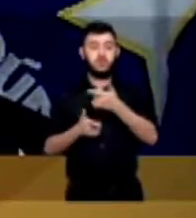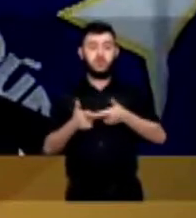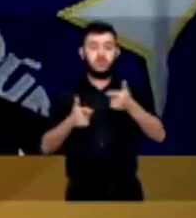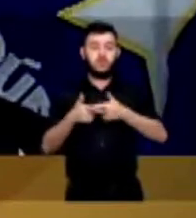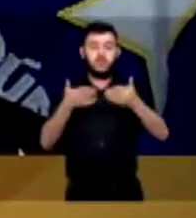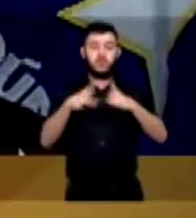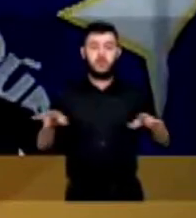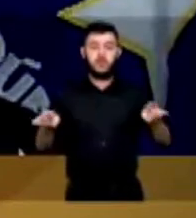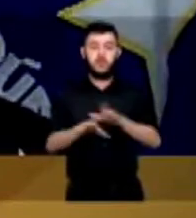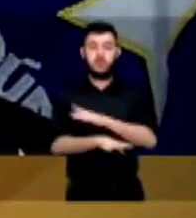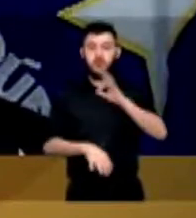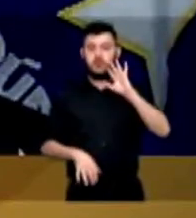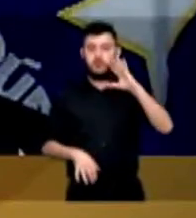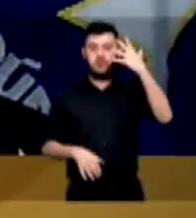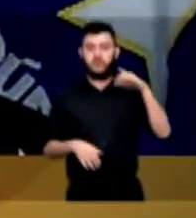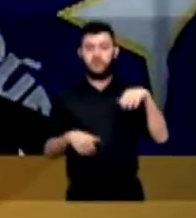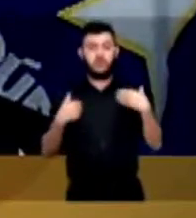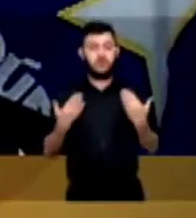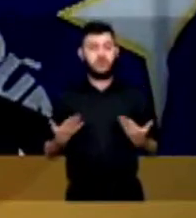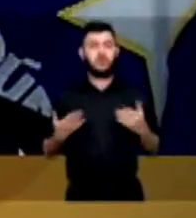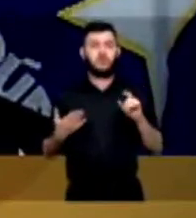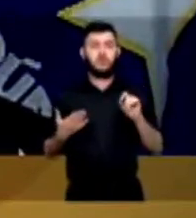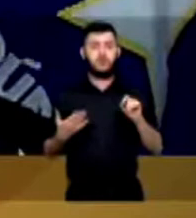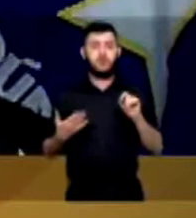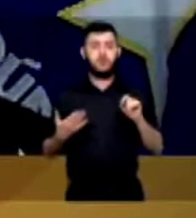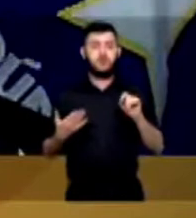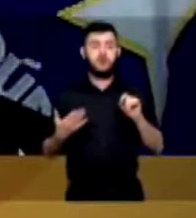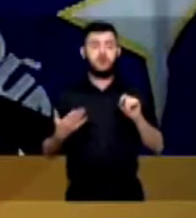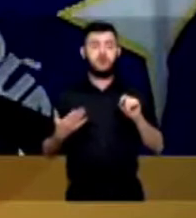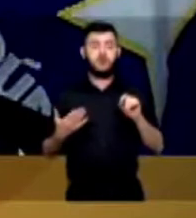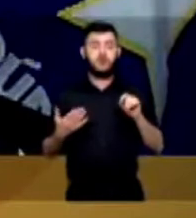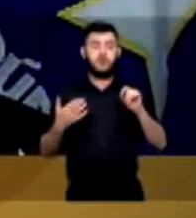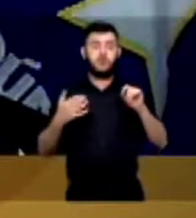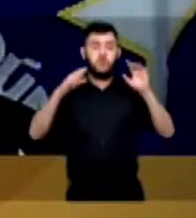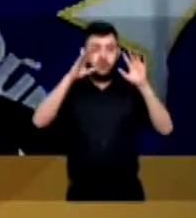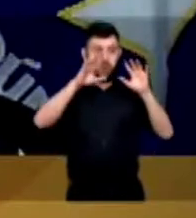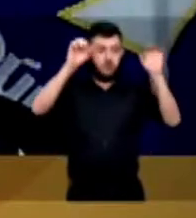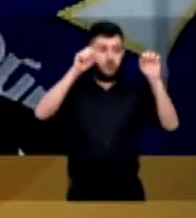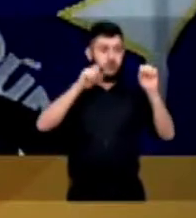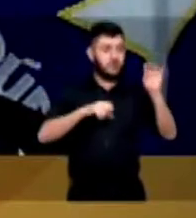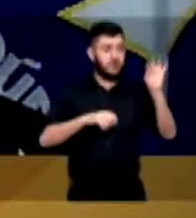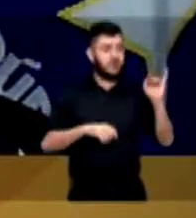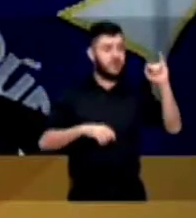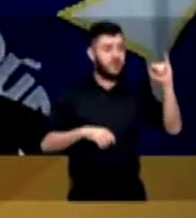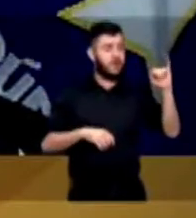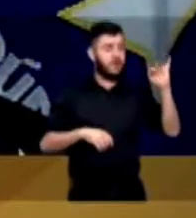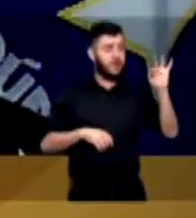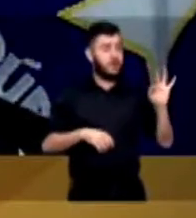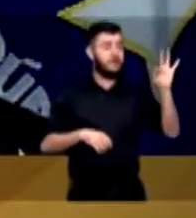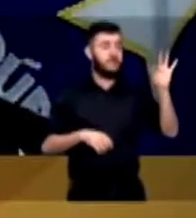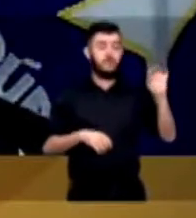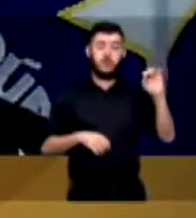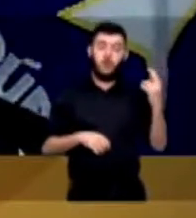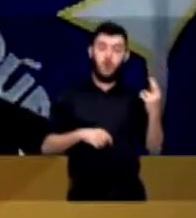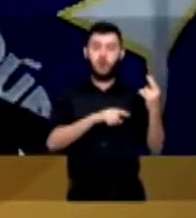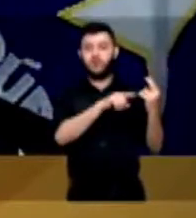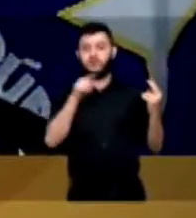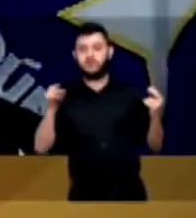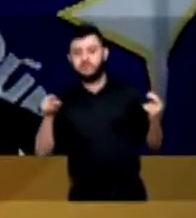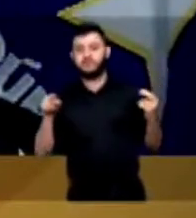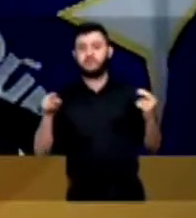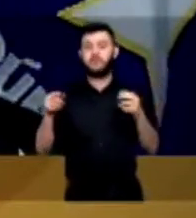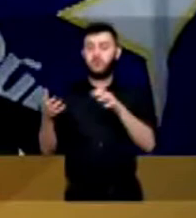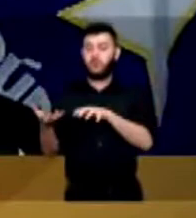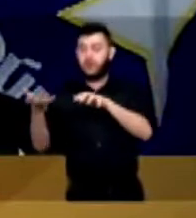de maneira disjuntiva, Supremo Tribunal Federal ou Congresso, mas sim de maneira aditiva, Supremo Tribunal Federal